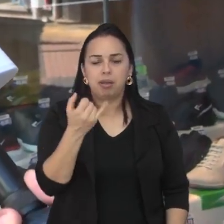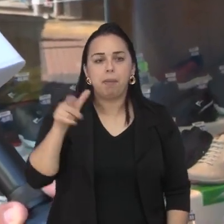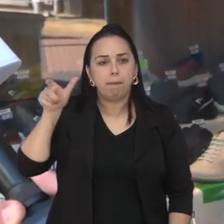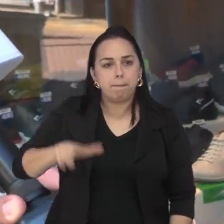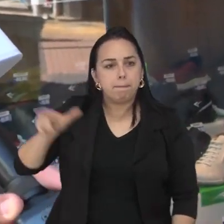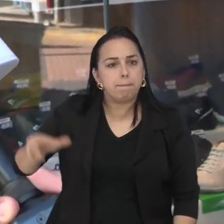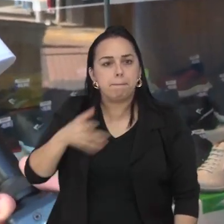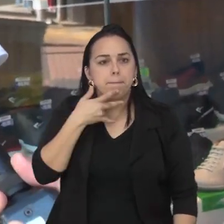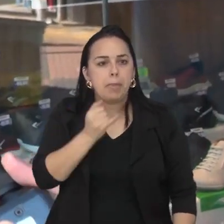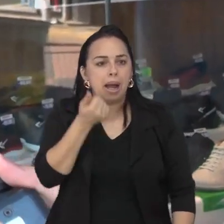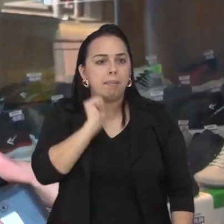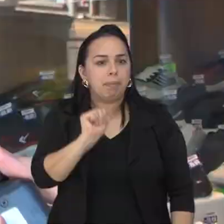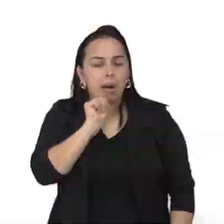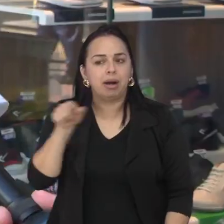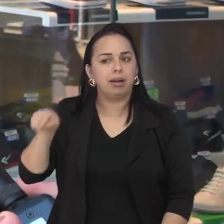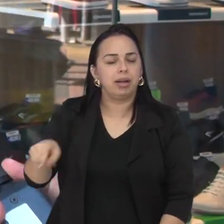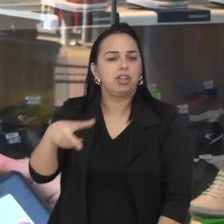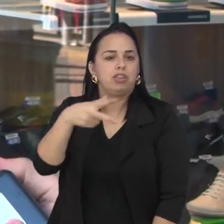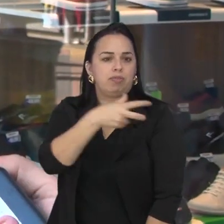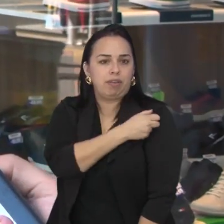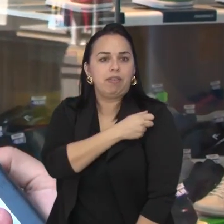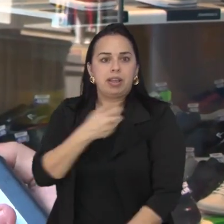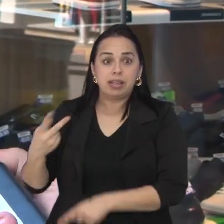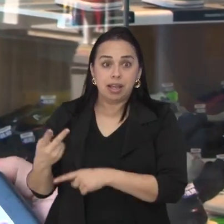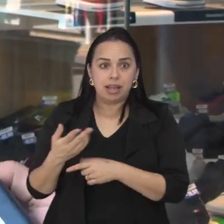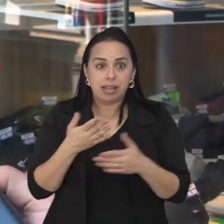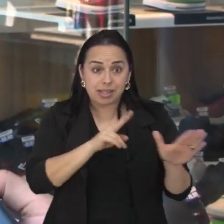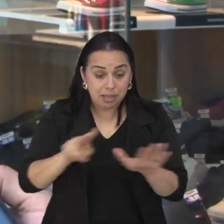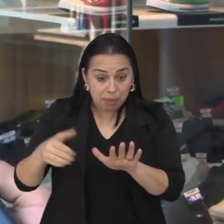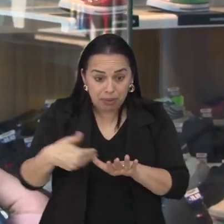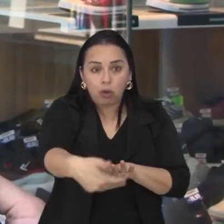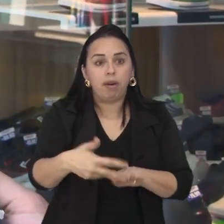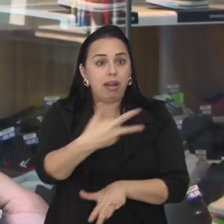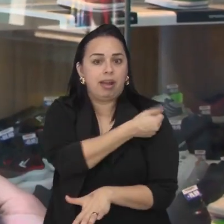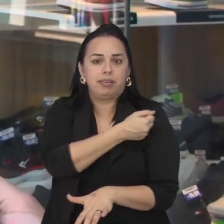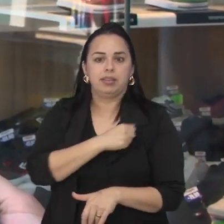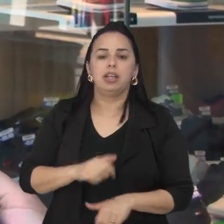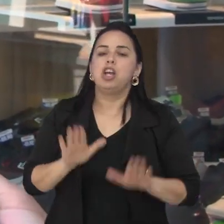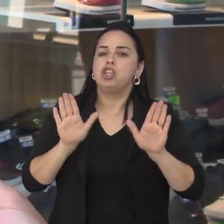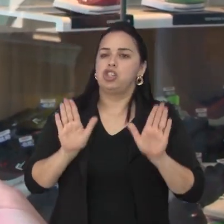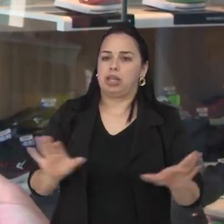importante se vacinar, se proteger. Tenho meus pais idosos também, que a gente também